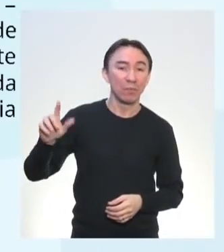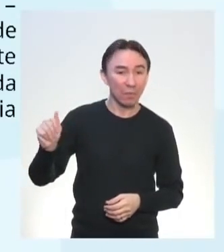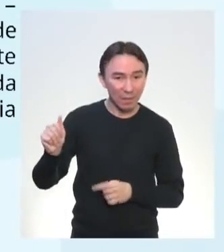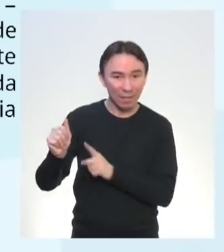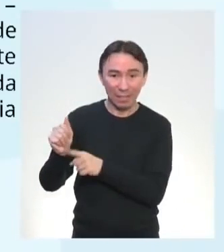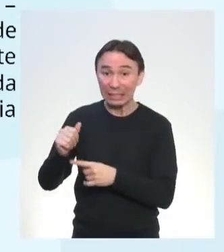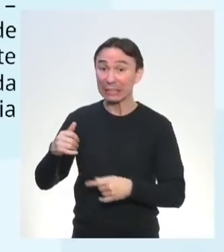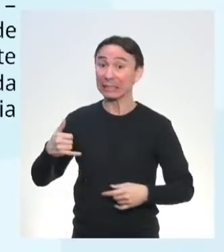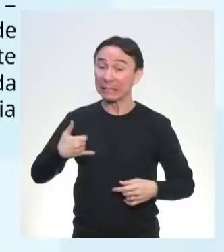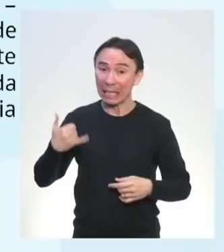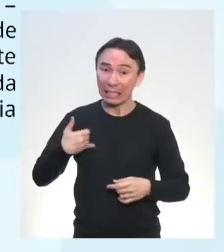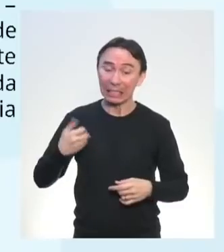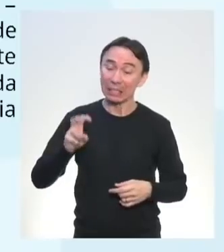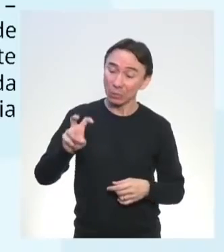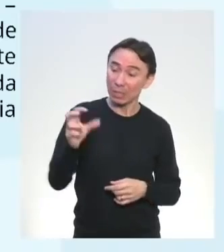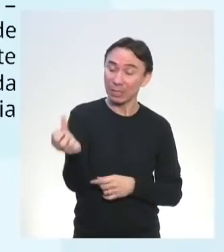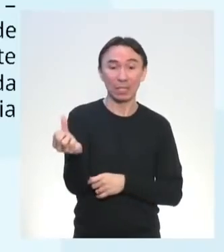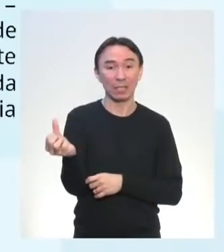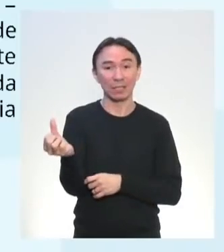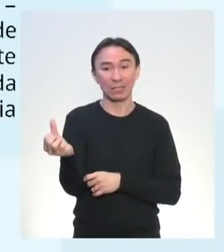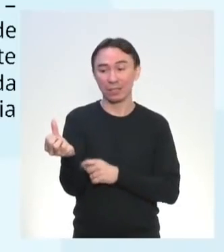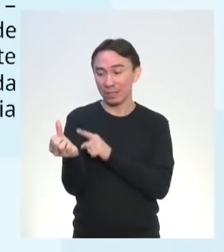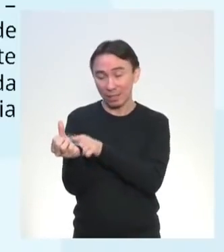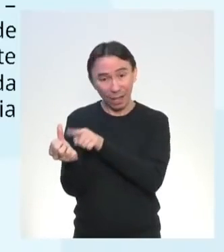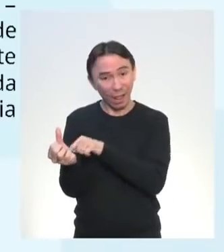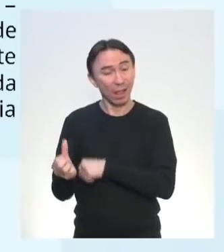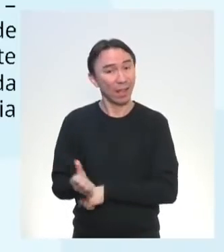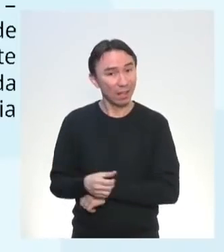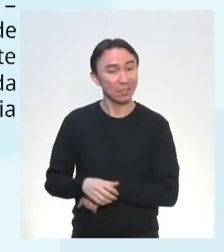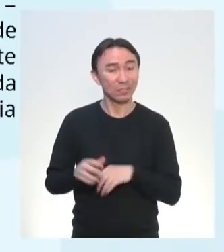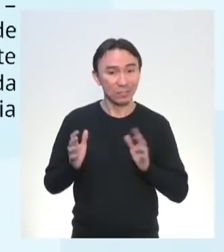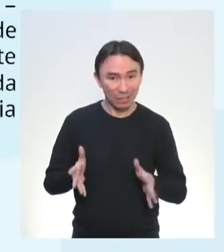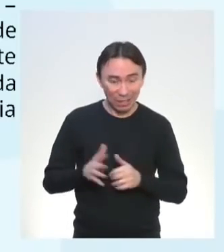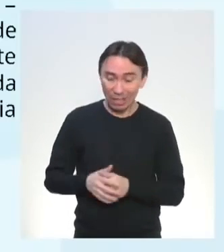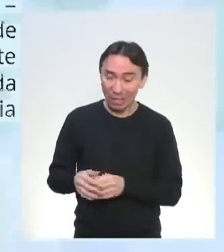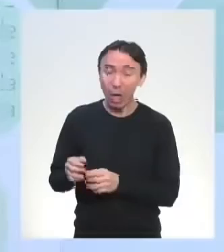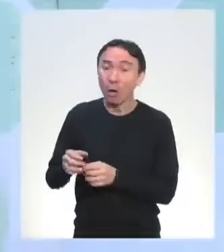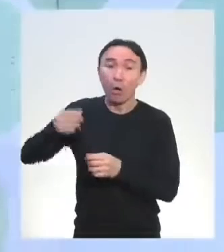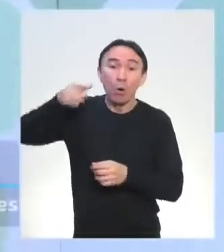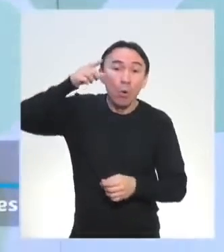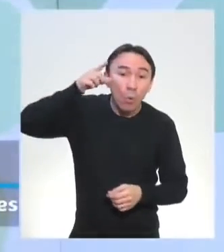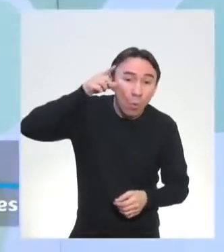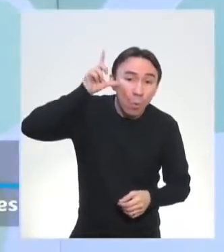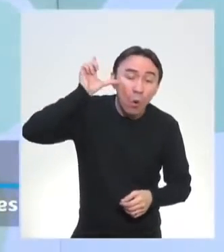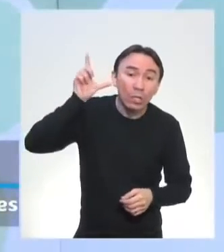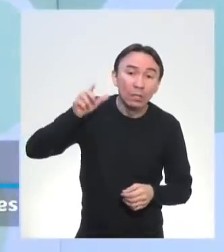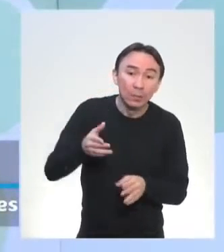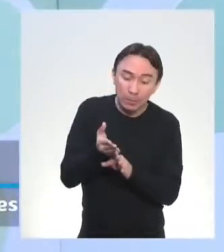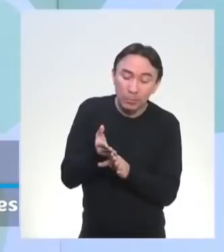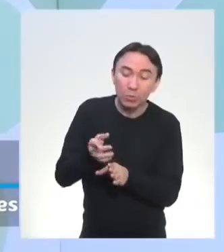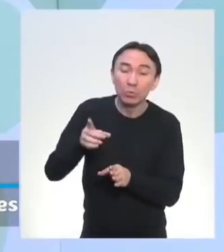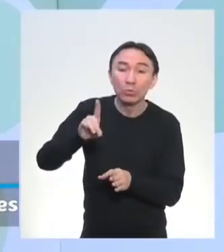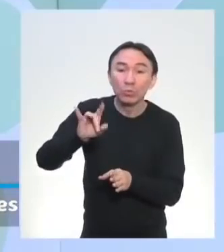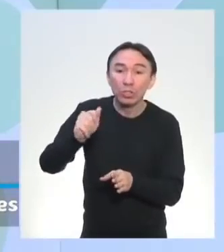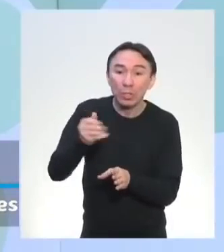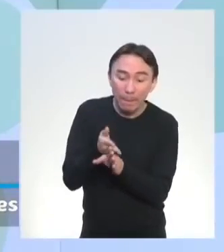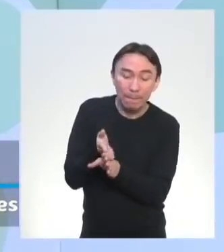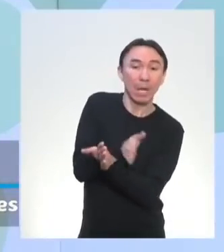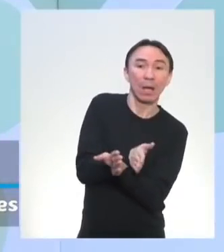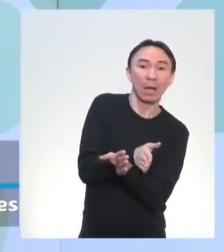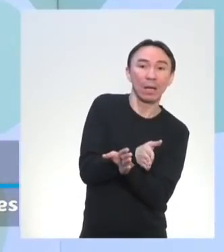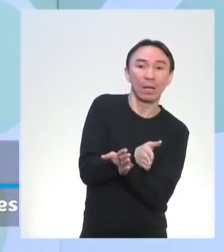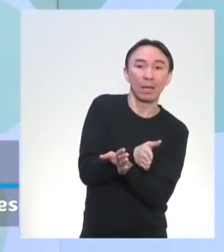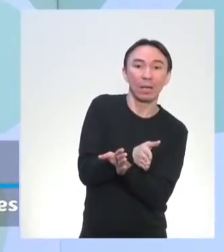morte do desenhista. Então, perceba que até idade a personagem já tinha, né?